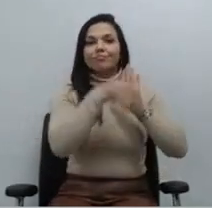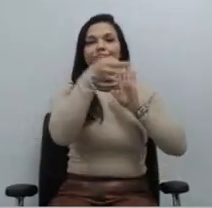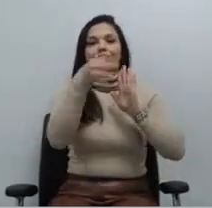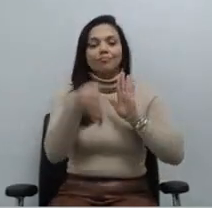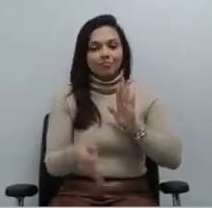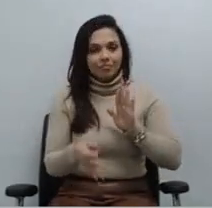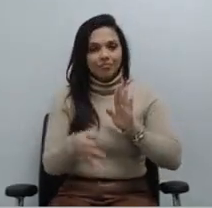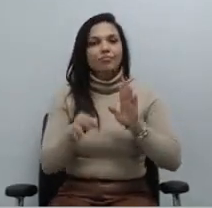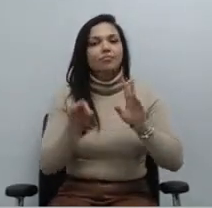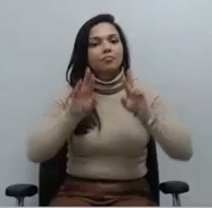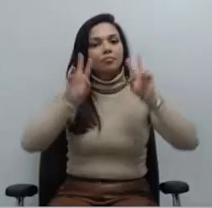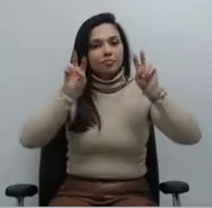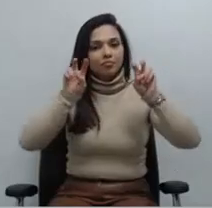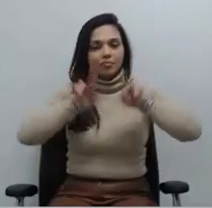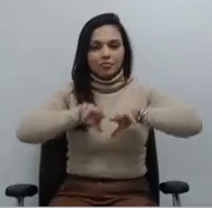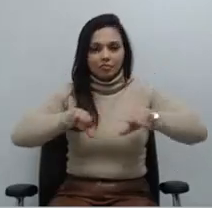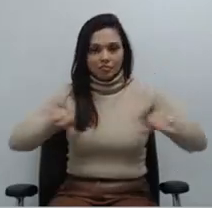inscrição e manifestação.